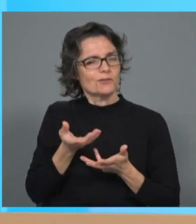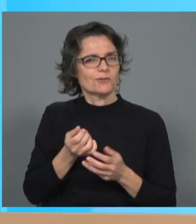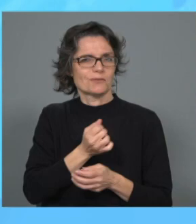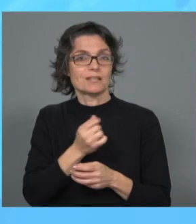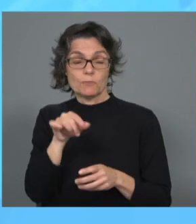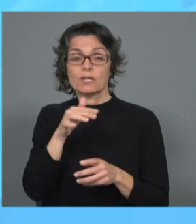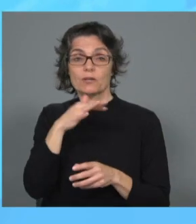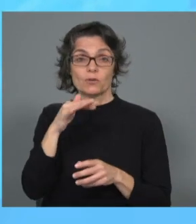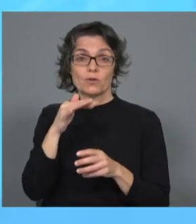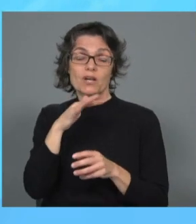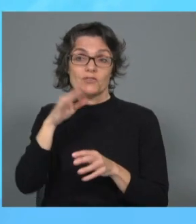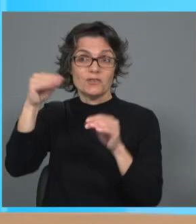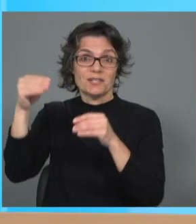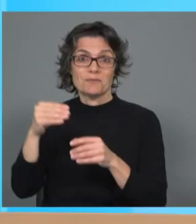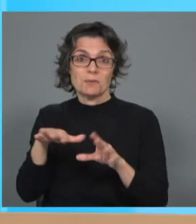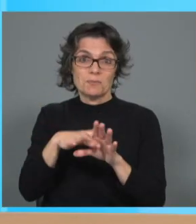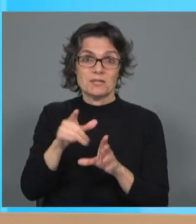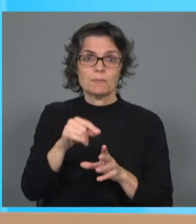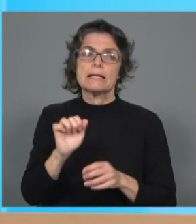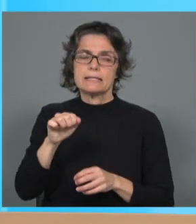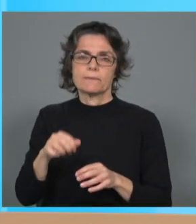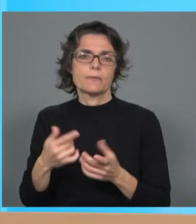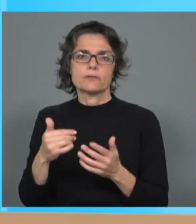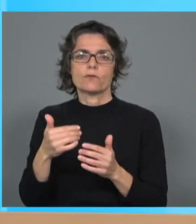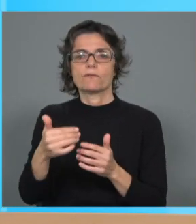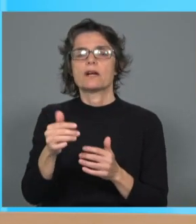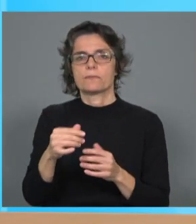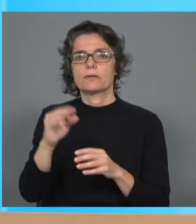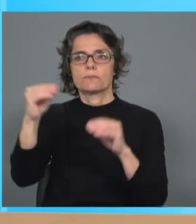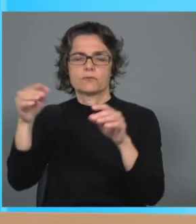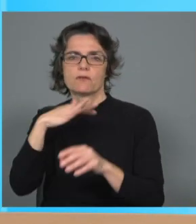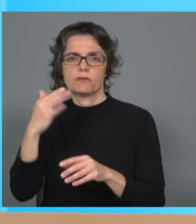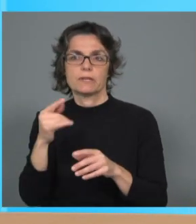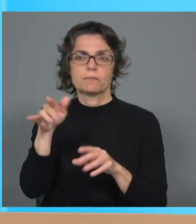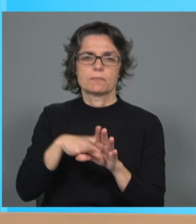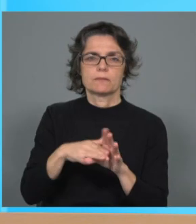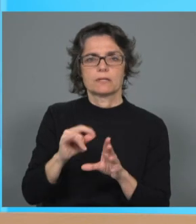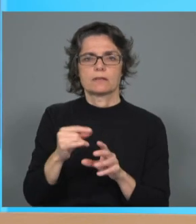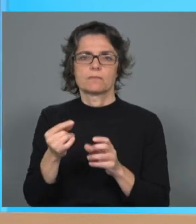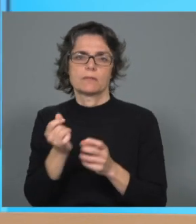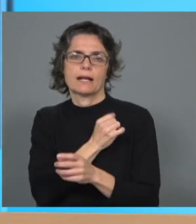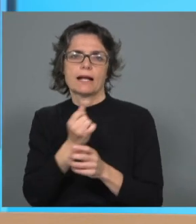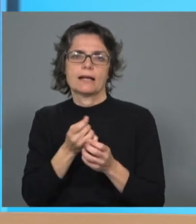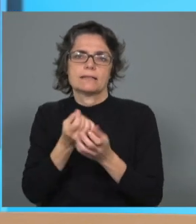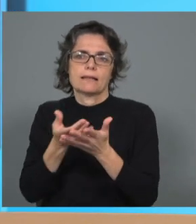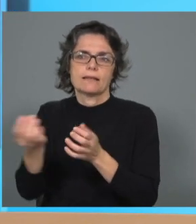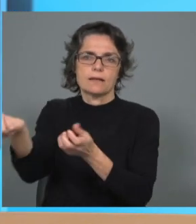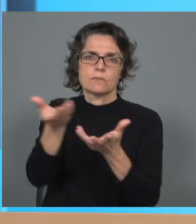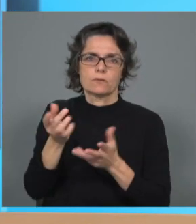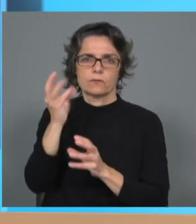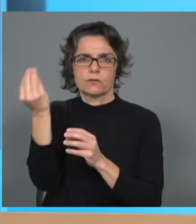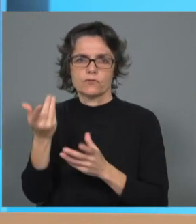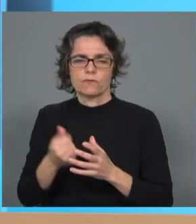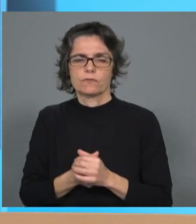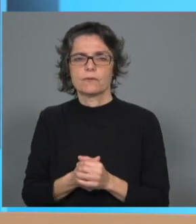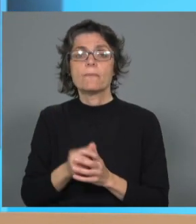famílias, entretanto, então? Será um dos próximos passos, além da programação da vivência daquela semana, além do